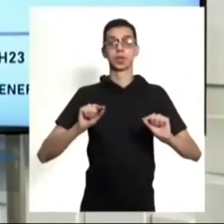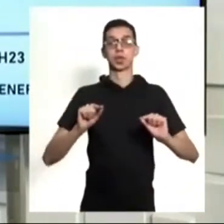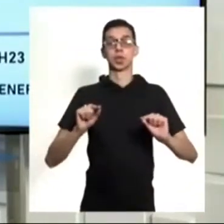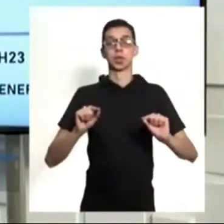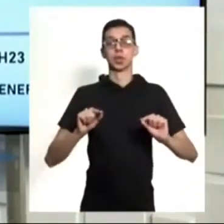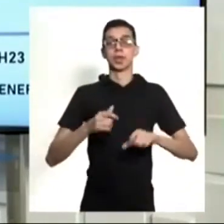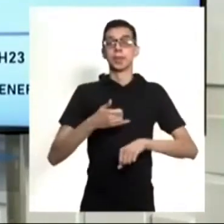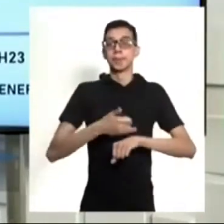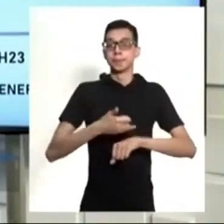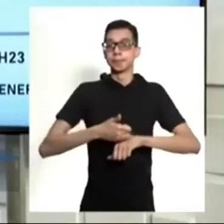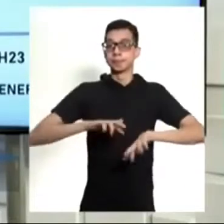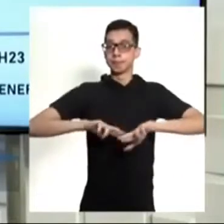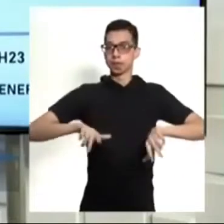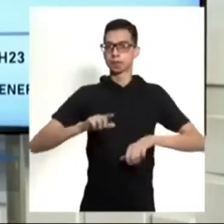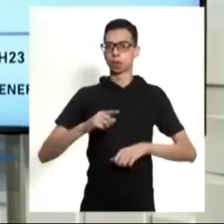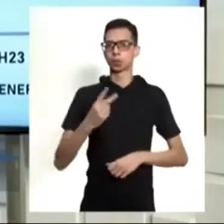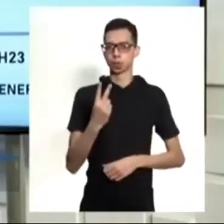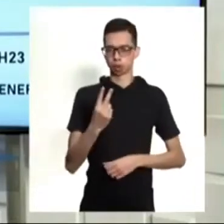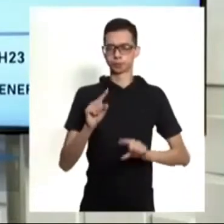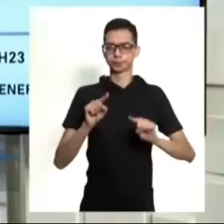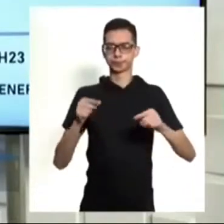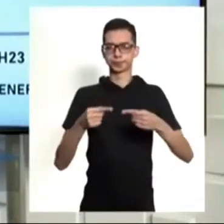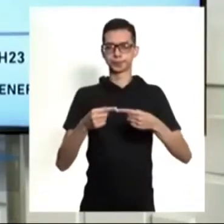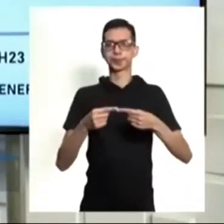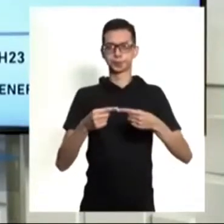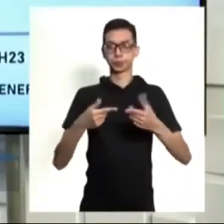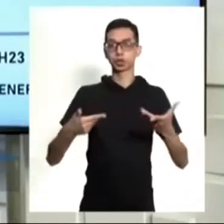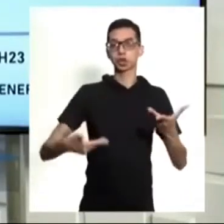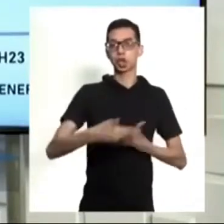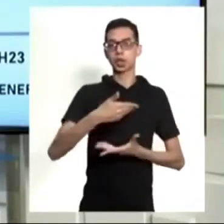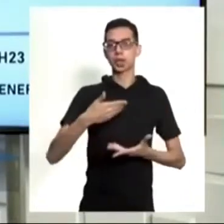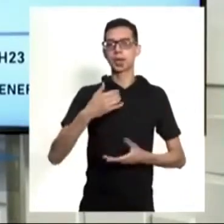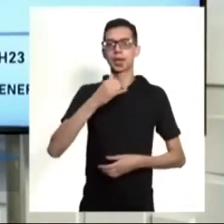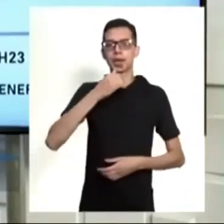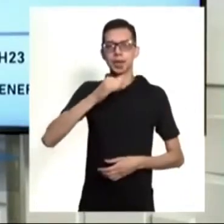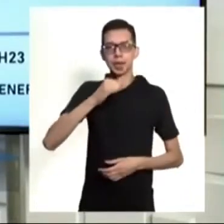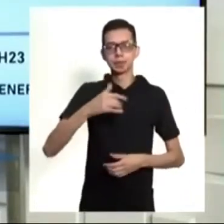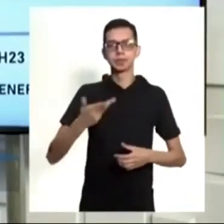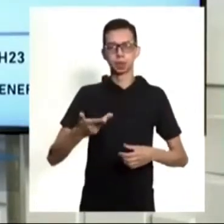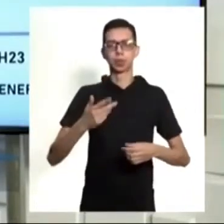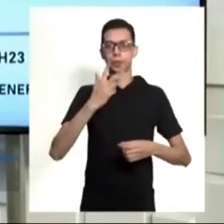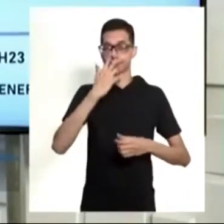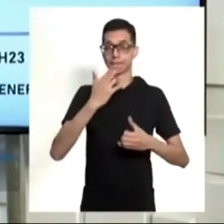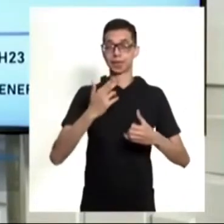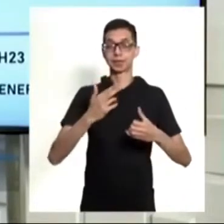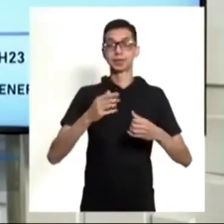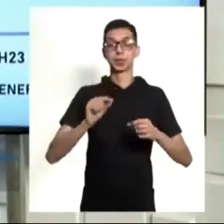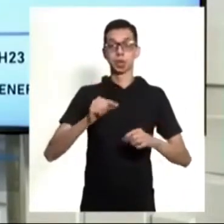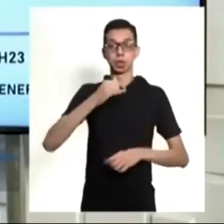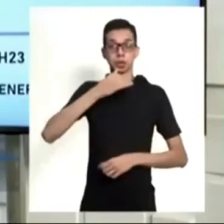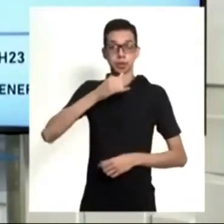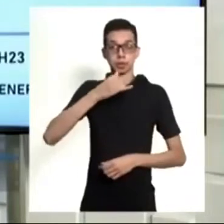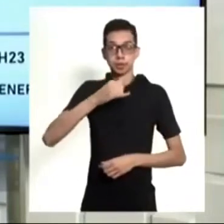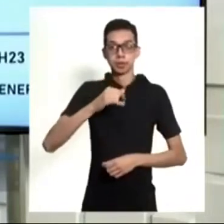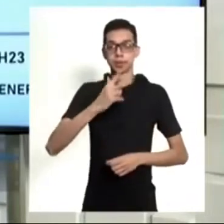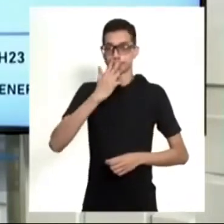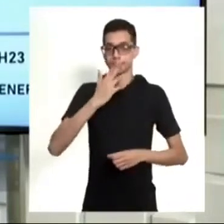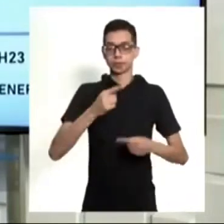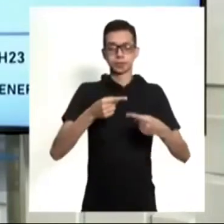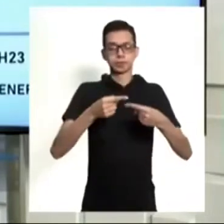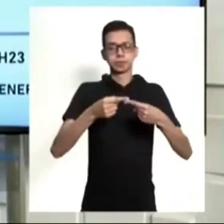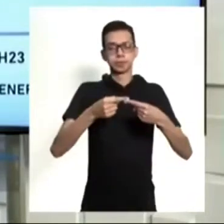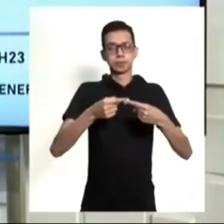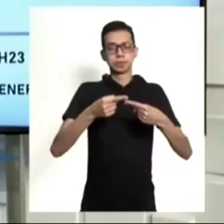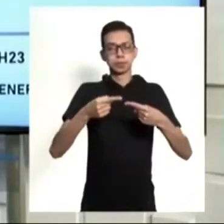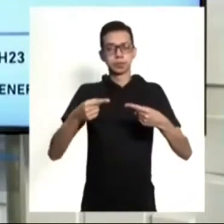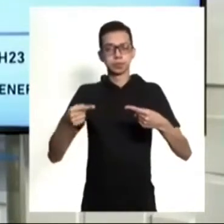dois metais, um perde elétrons naturalmente para o outro, isso cria uma corrente elétrica. Essa corrente elétrica, né, quando